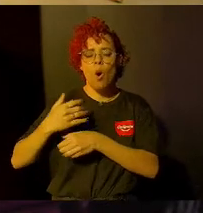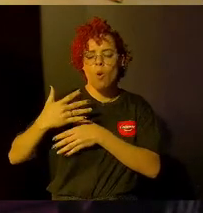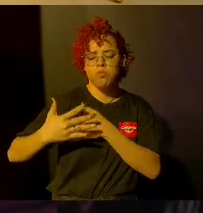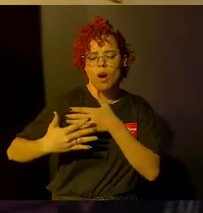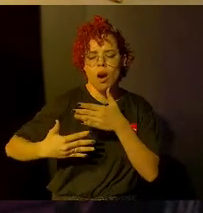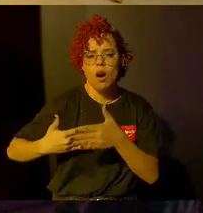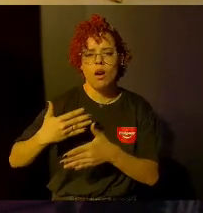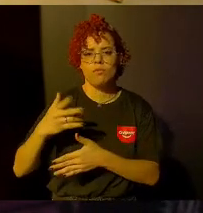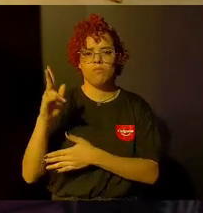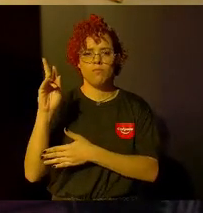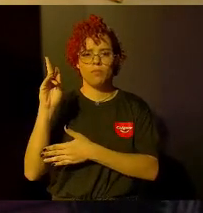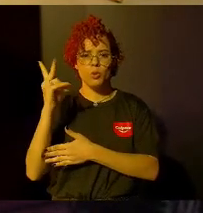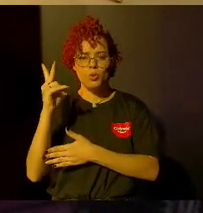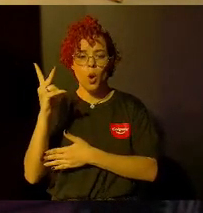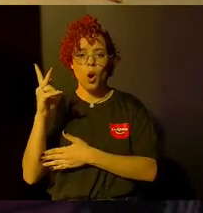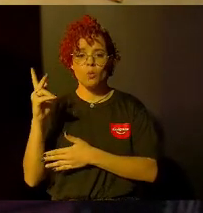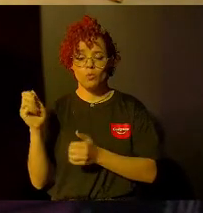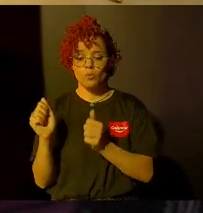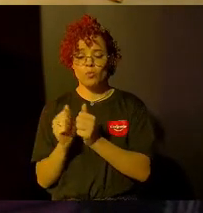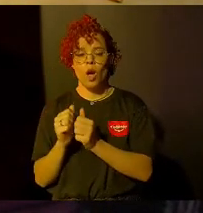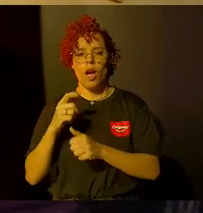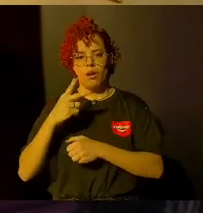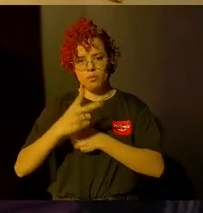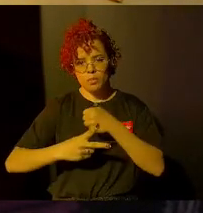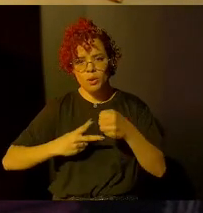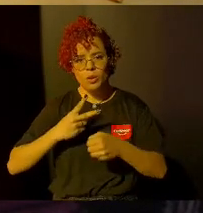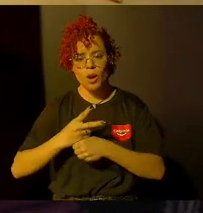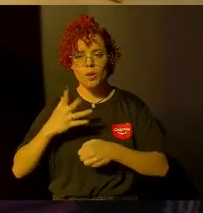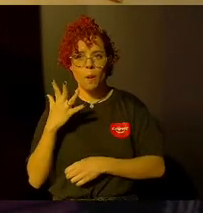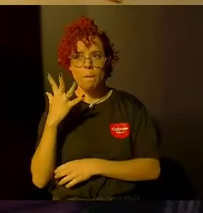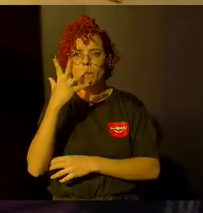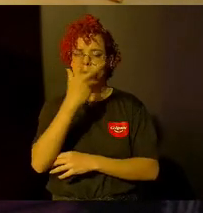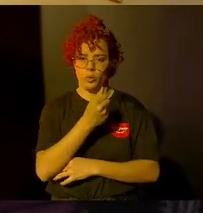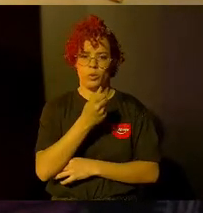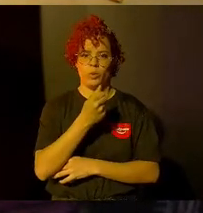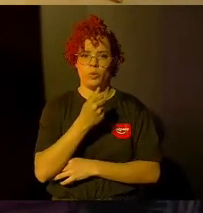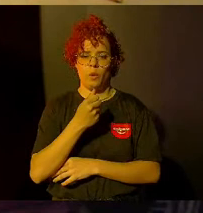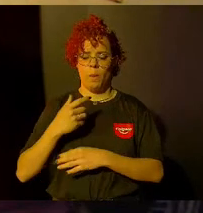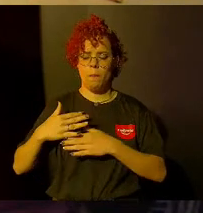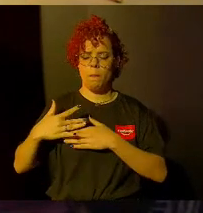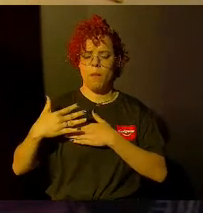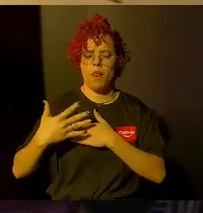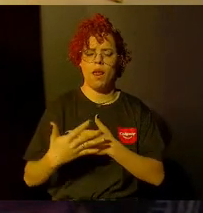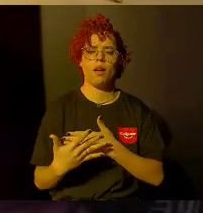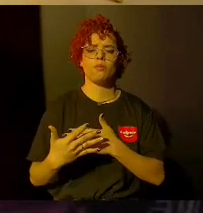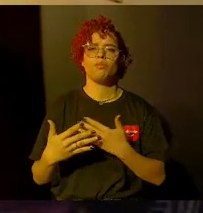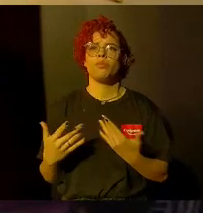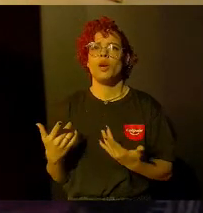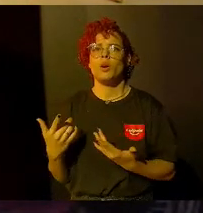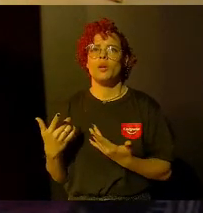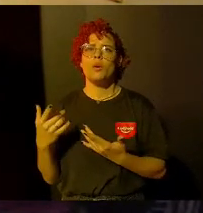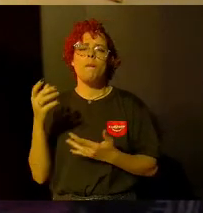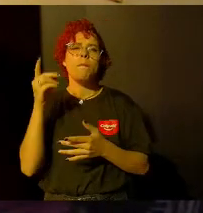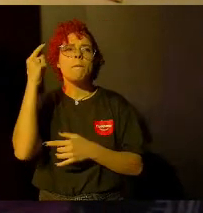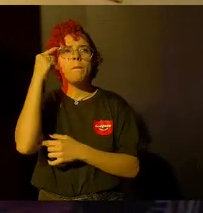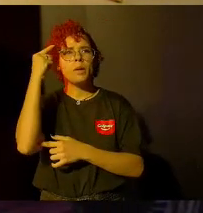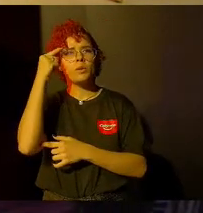e isso é muito bonito durante a curadoria a gente pensou